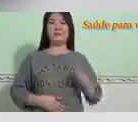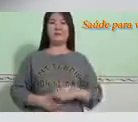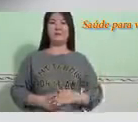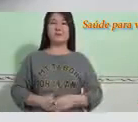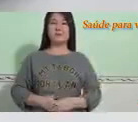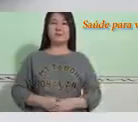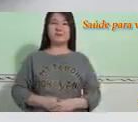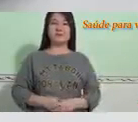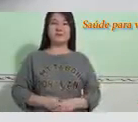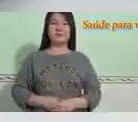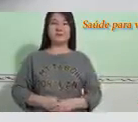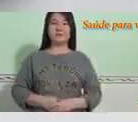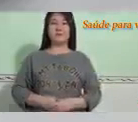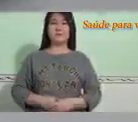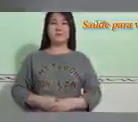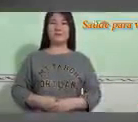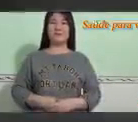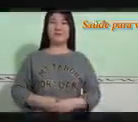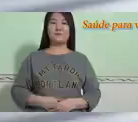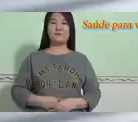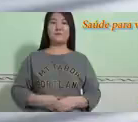seguinte. Eisaiba, em que consiste a doença.